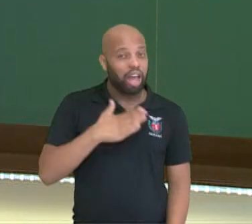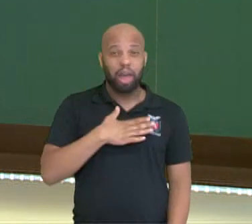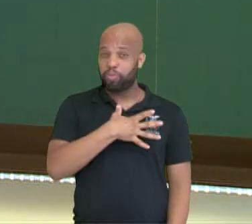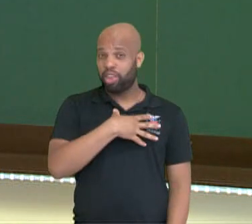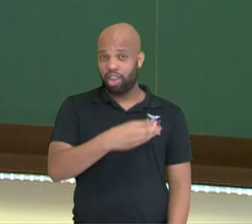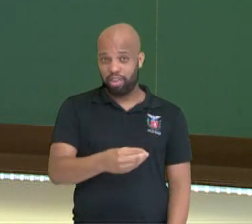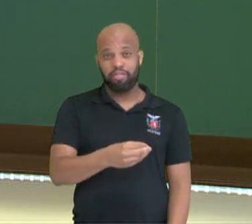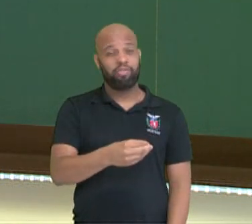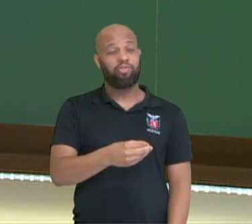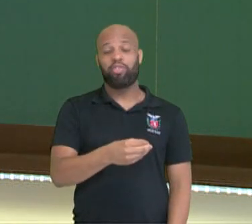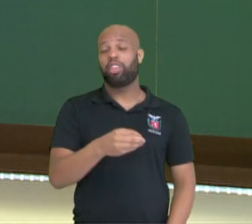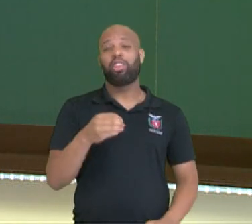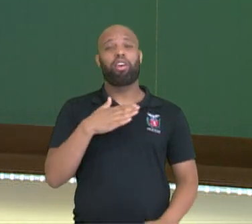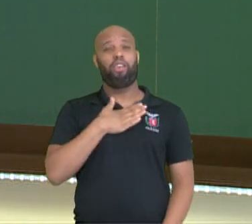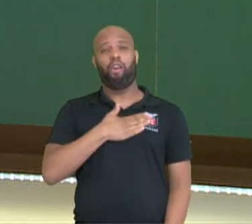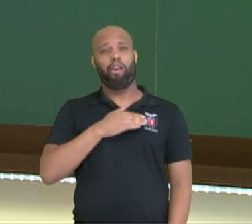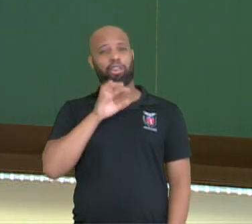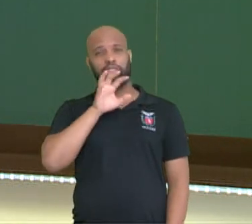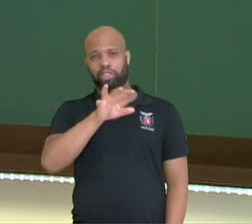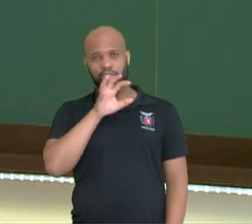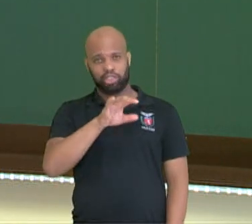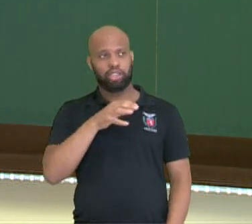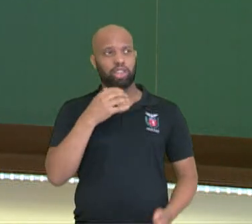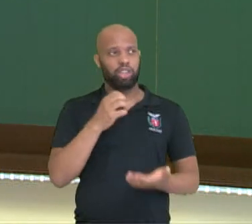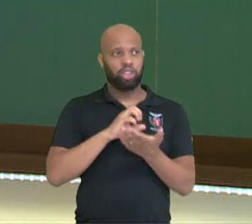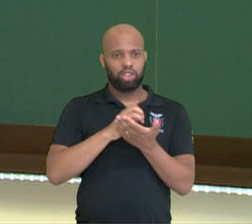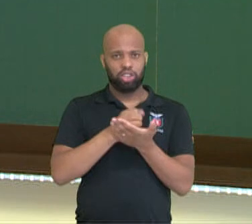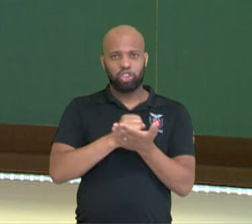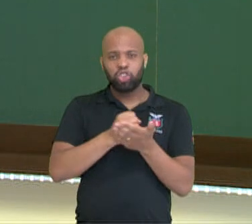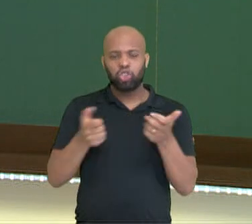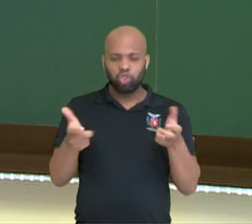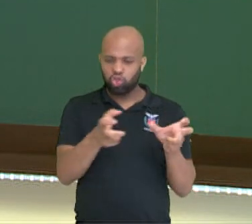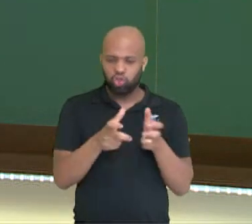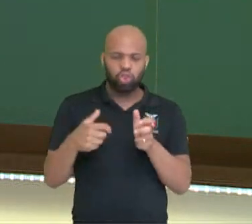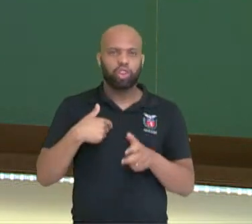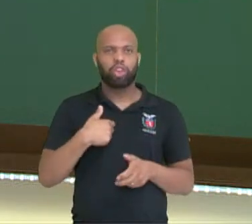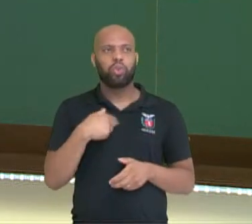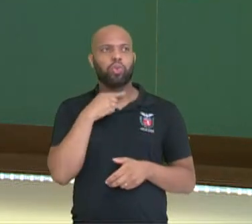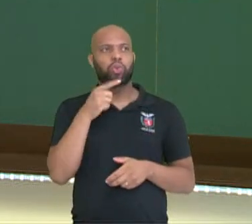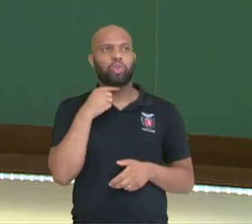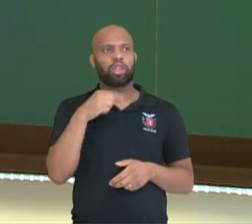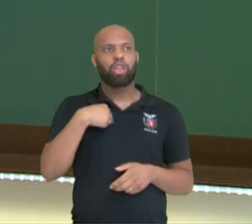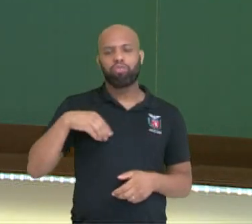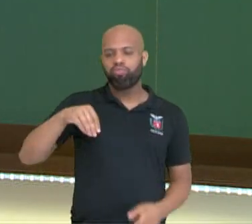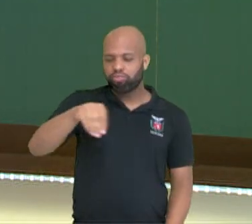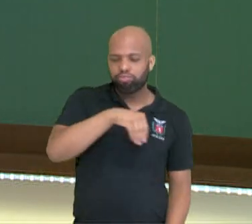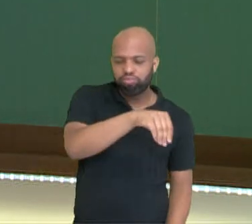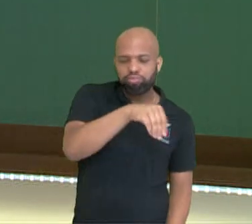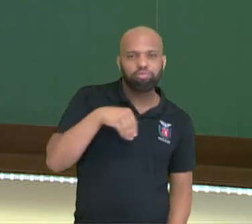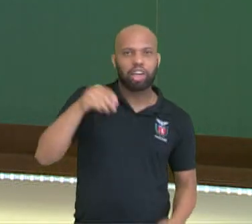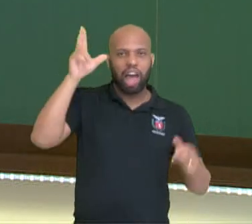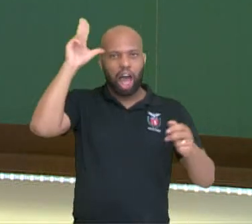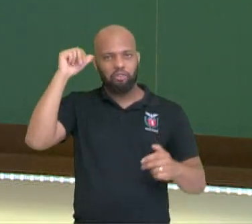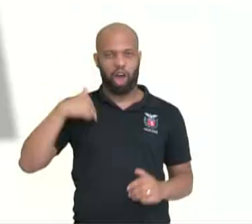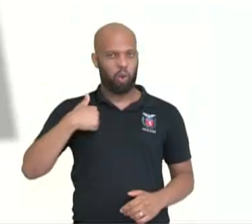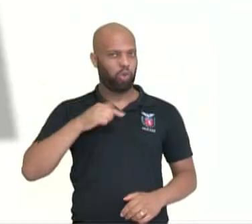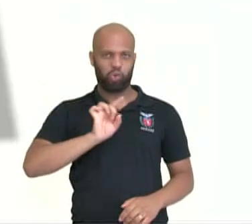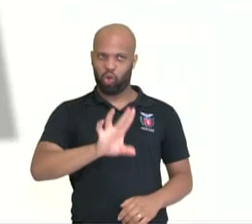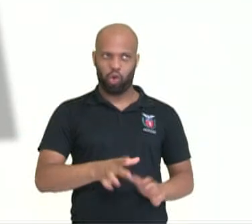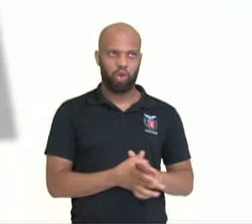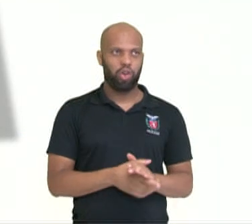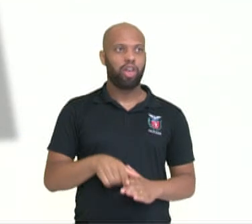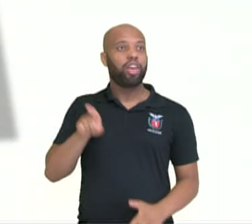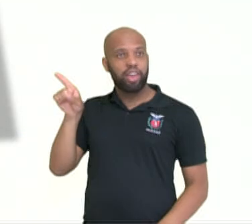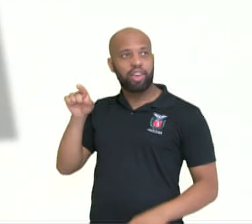minha sobrinha me tiram do sério com esse joguinho. Tá? Eu não consigo jogar esse aí, só consigo jogar o xadrez básico lá. Então, os joguinhos, eu gostava do